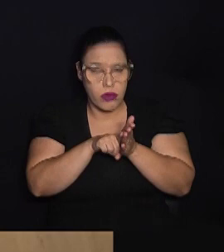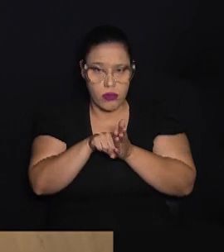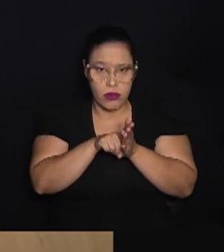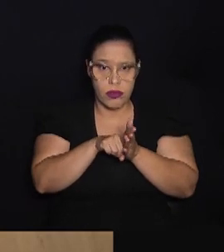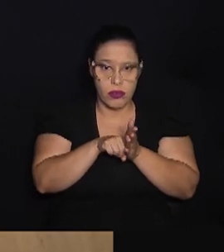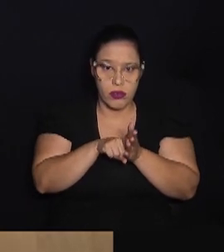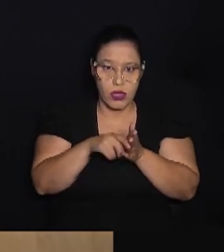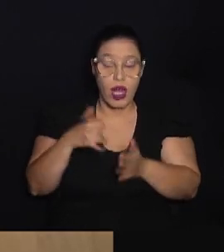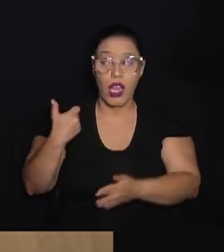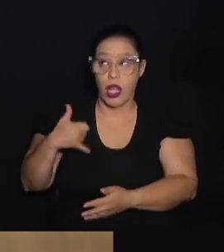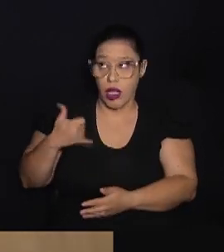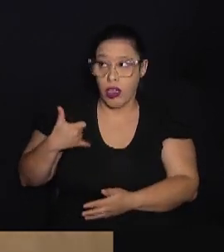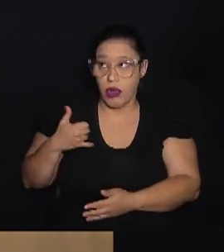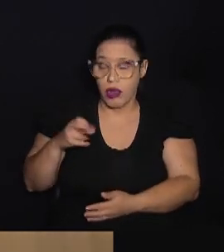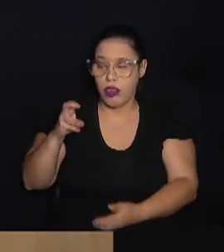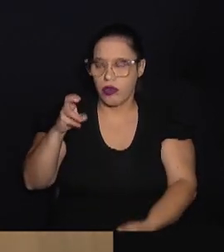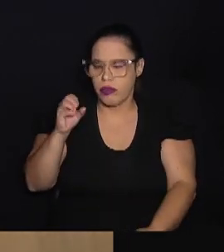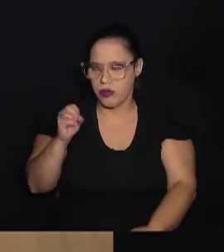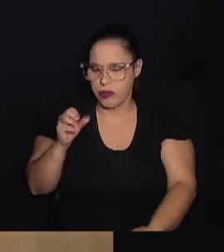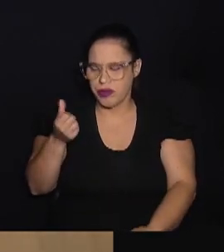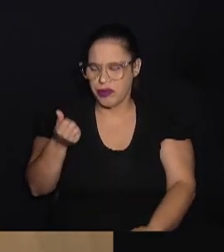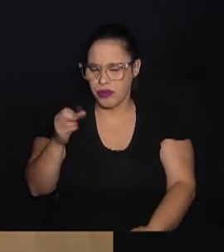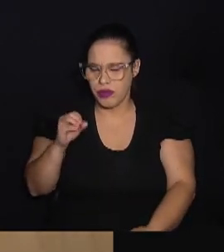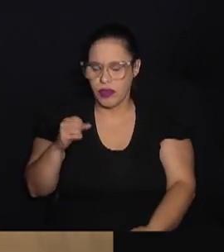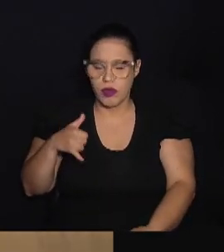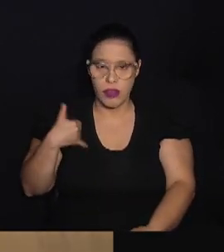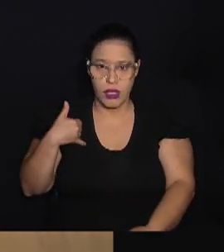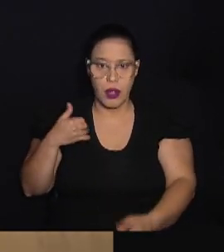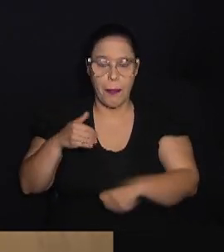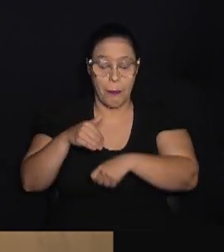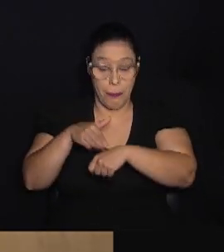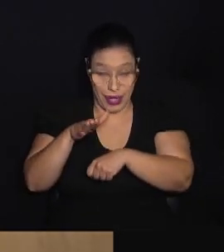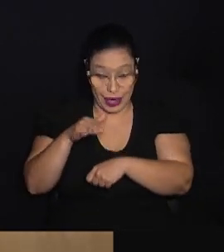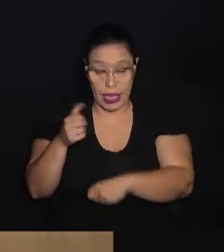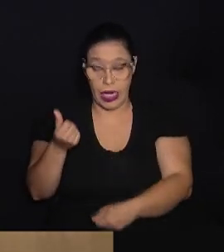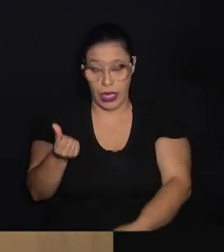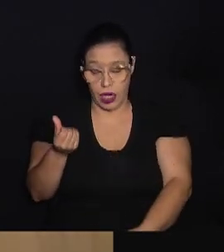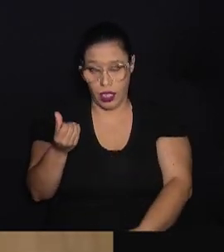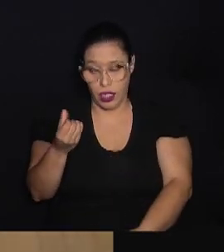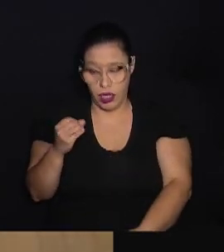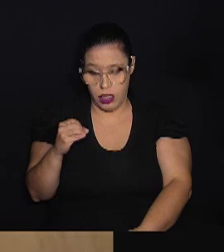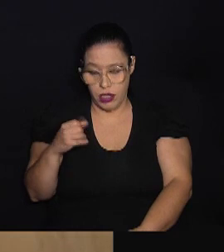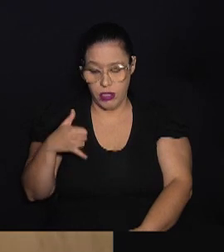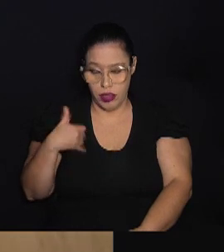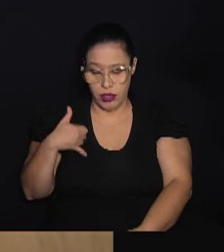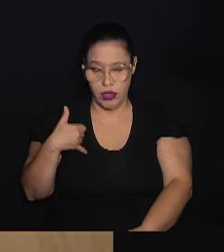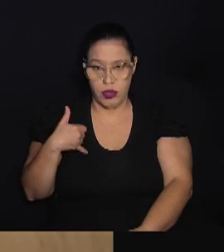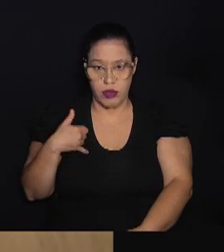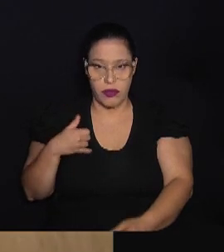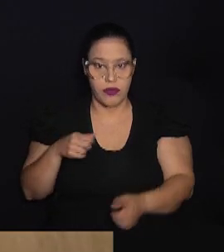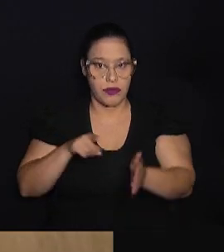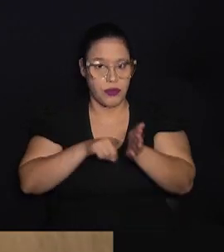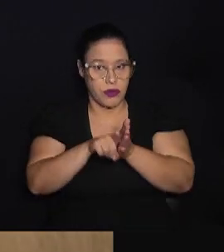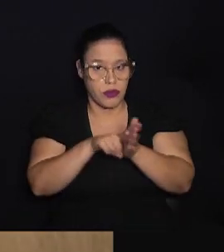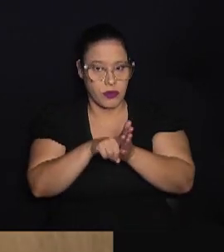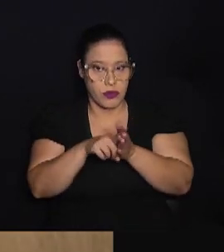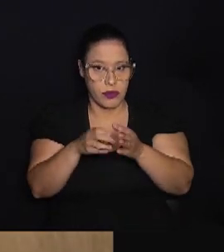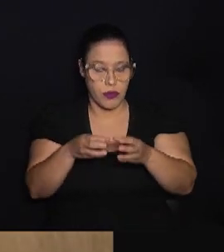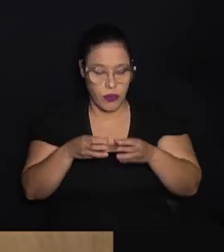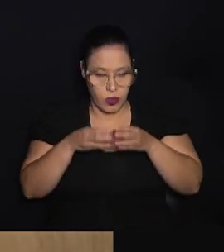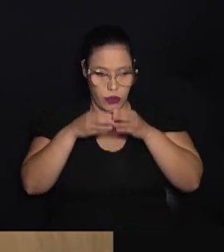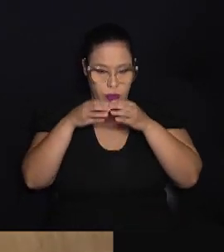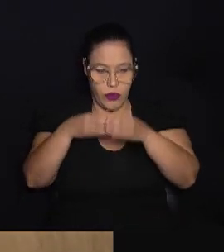a idade realmente é a partir de 50, 60 anos, mais de 60 anos. Teve um estudo agora apresentado no Congresso